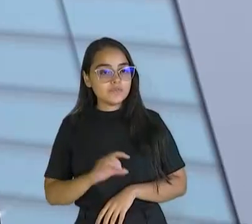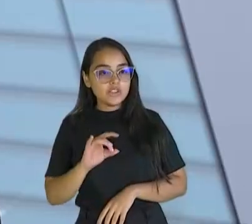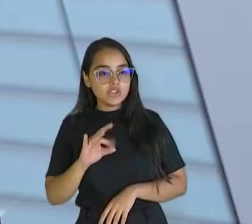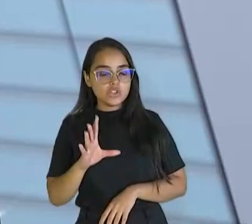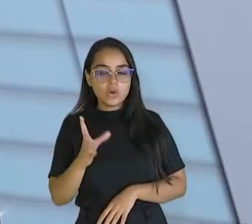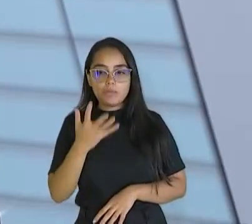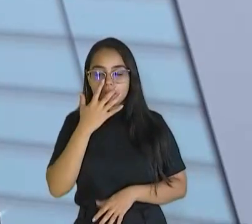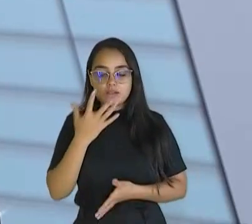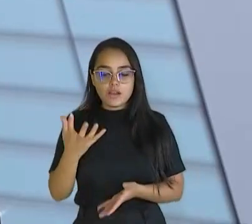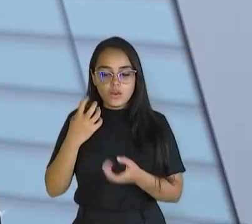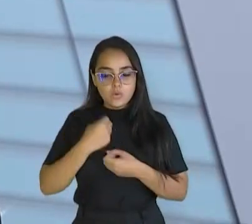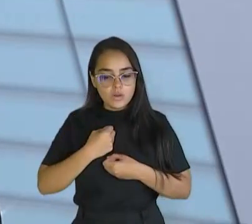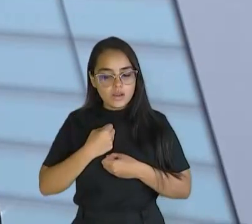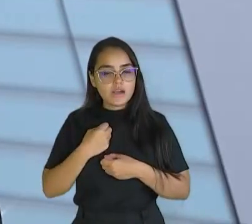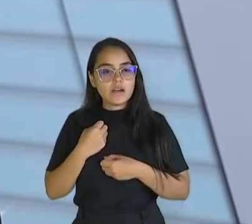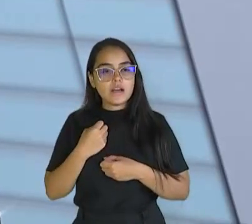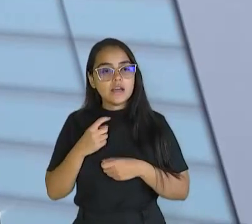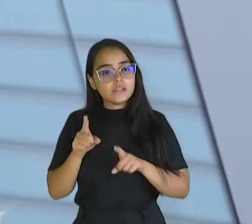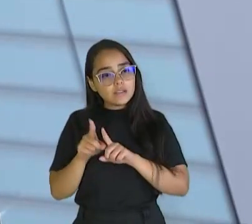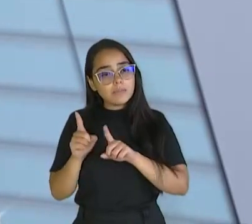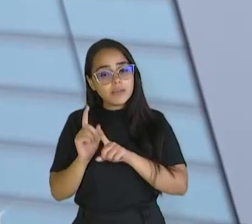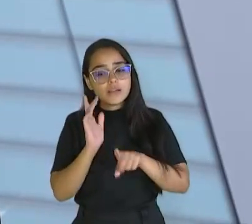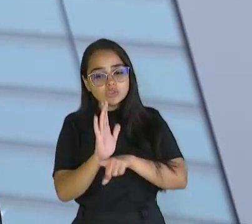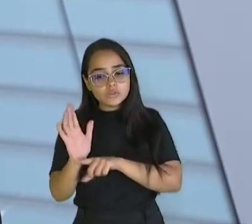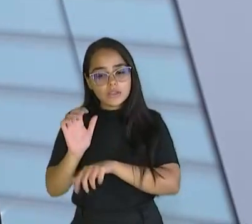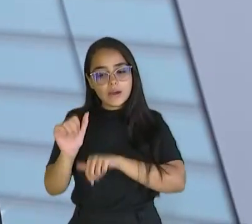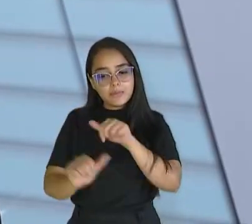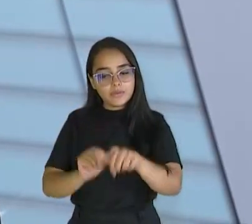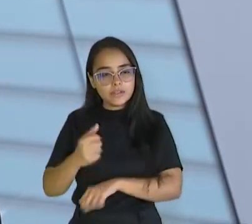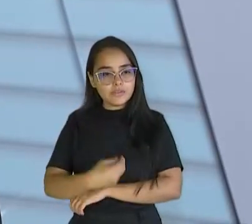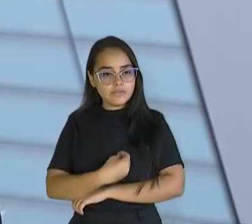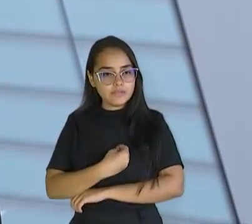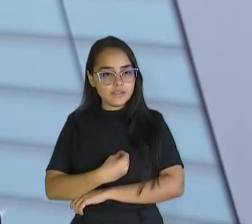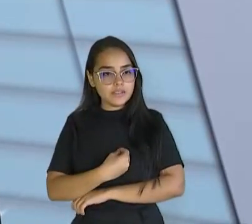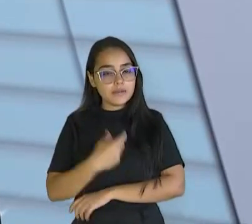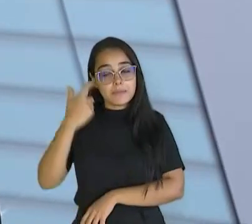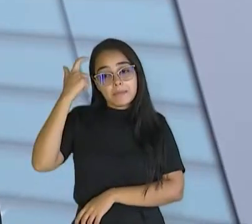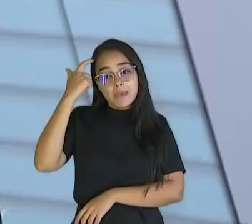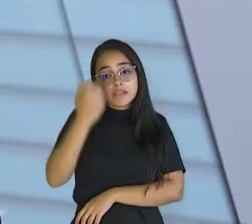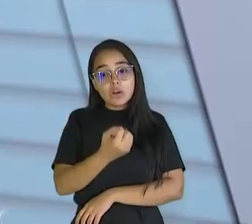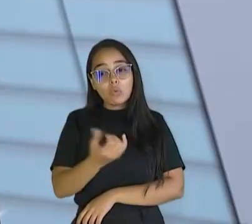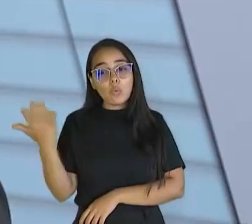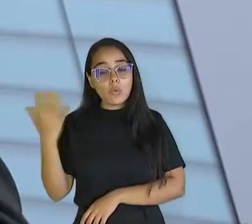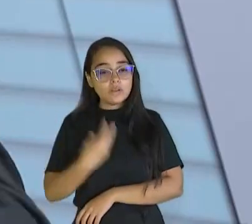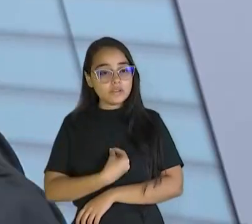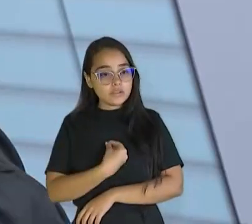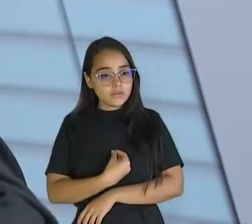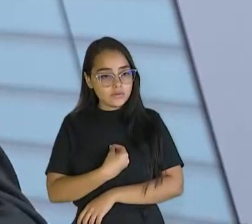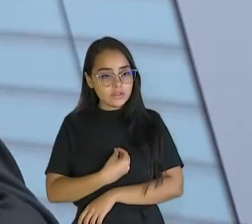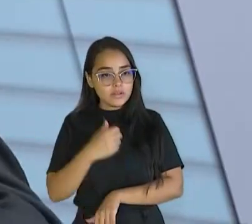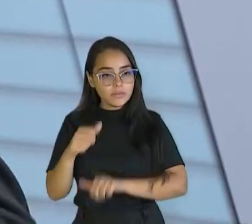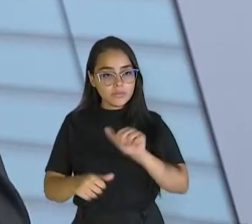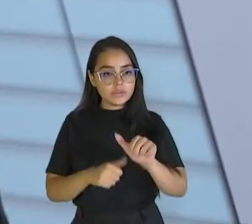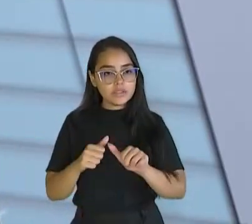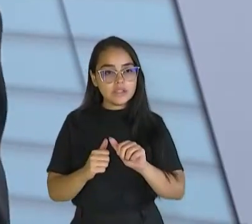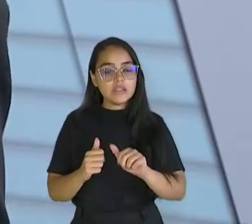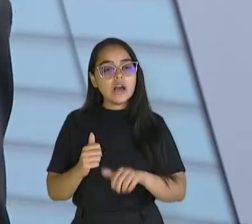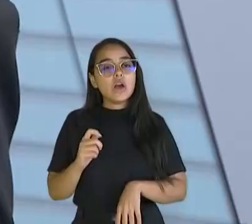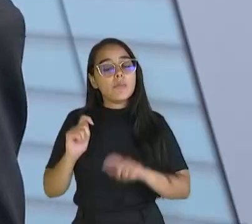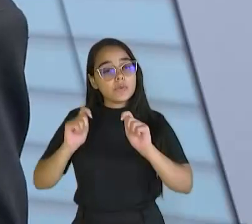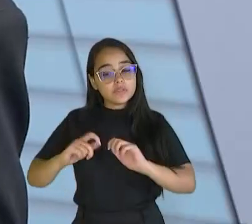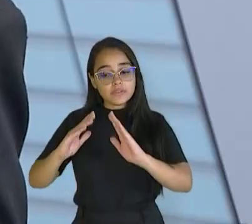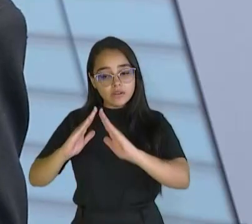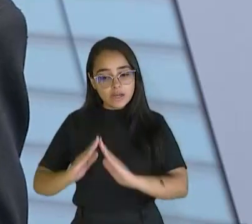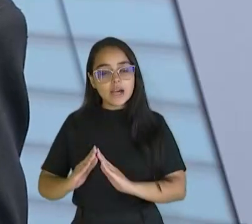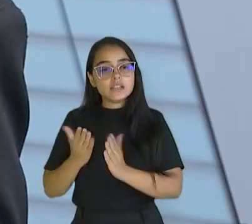acolher, é mudar a vida. Imagina quantas vidas são transformadas para as pessoas terem o local onde ficar para estudar em